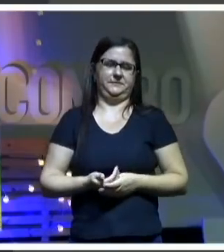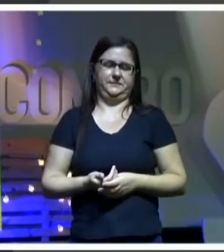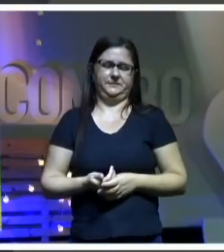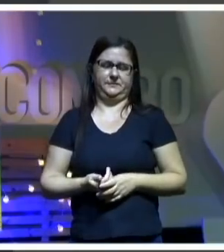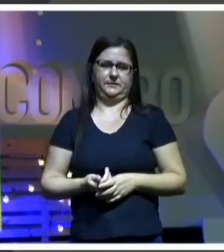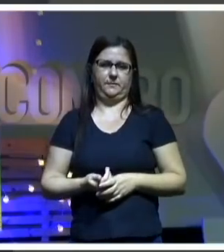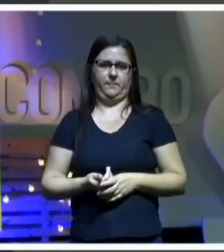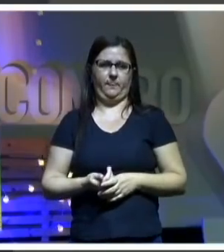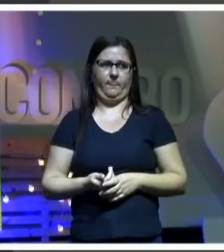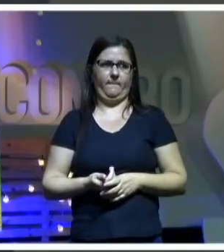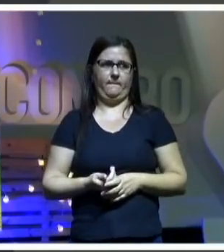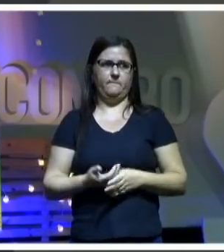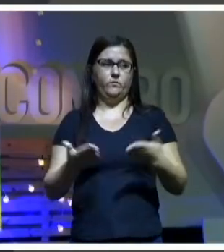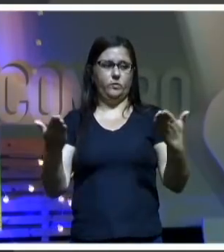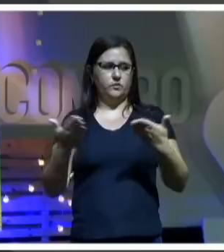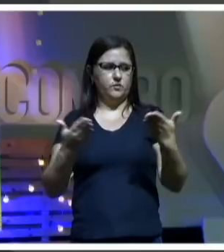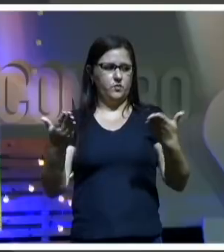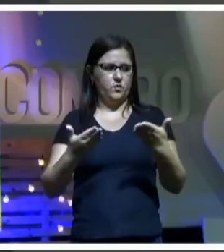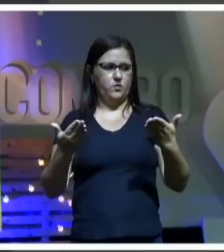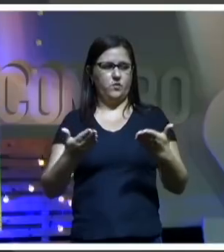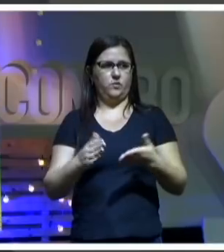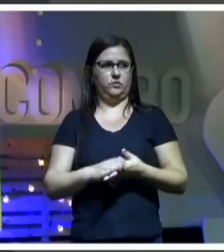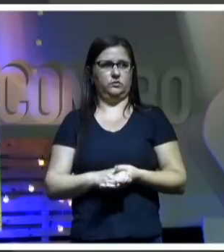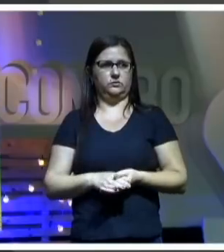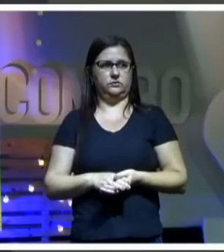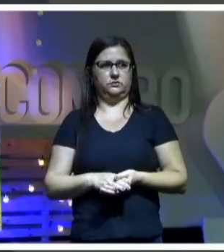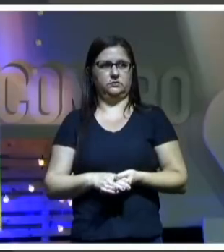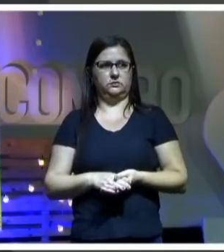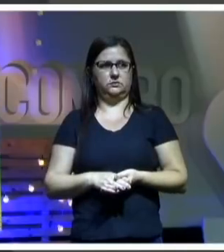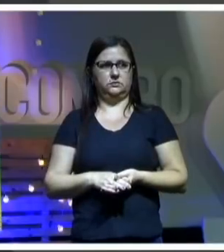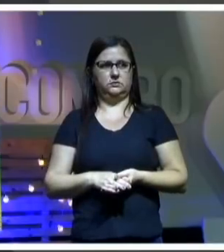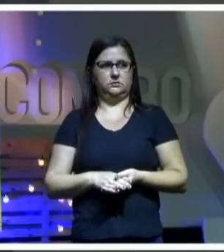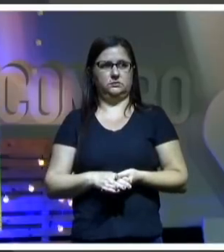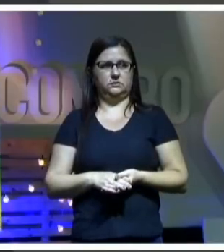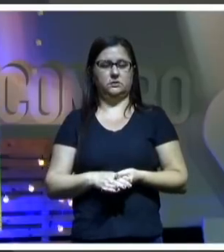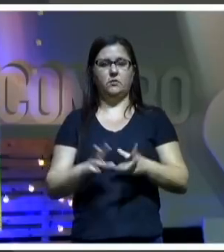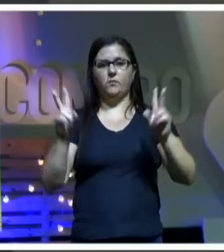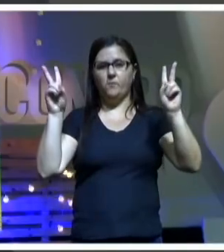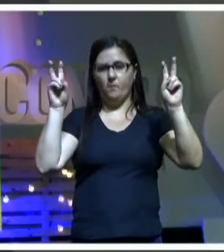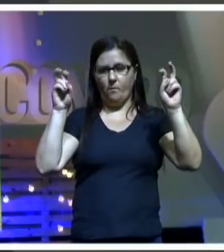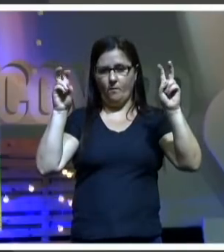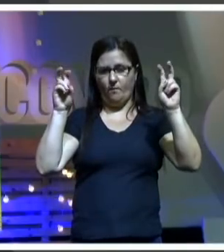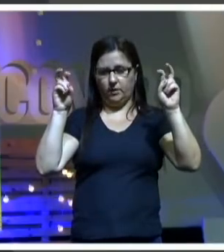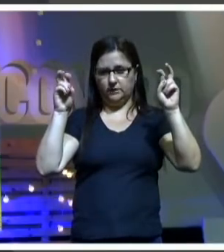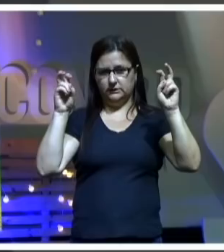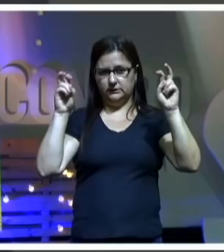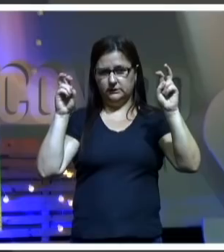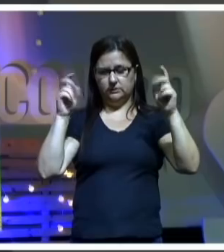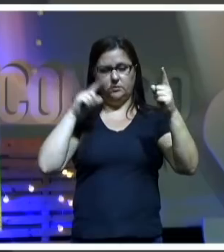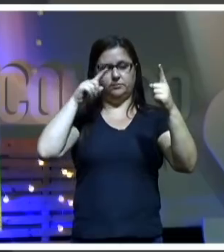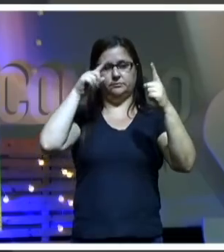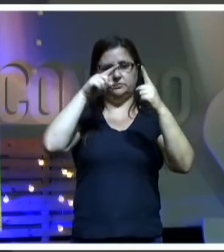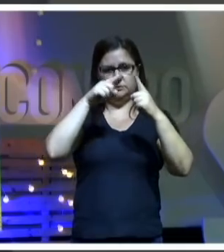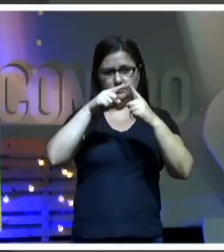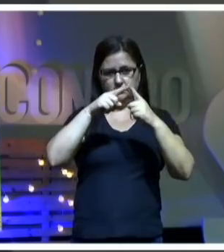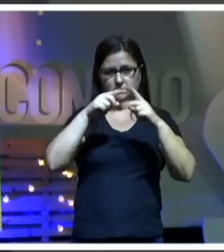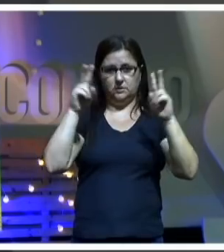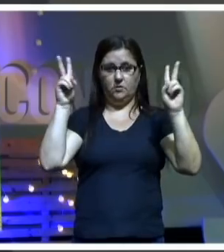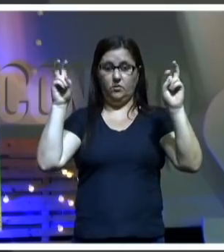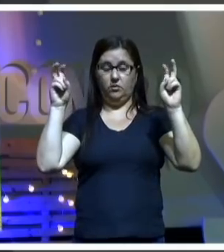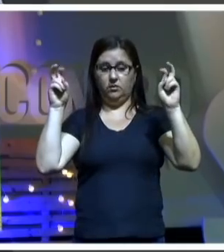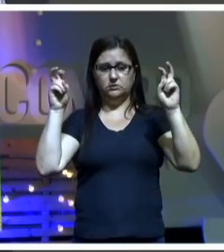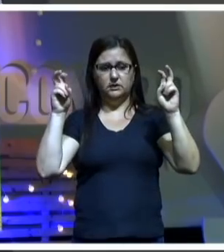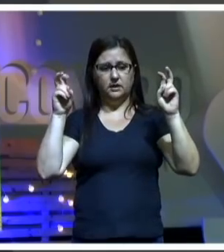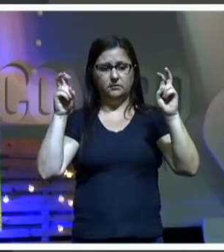vou fazer hoje à noite é eu vou me ater bem ao tema do nosso congresso qual é o tema do seu crachá